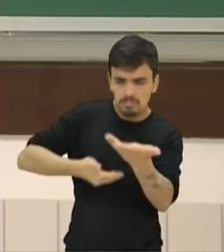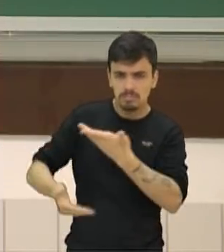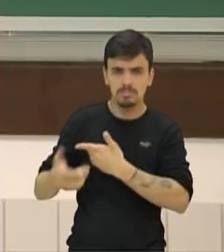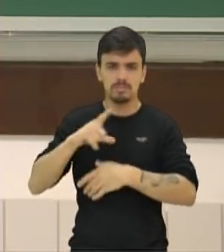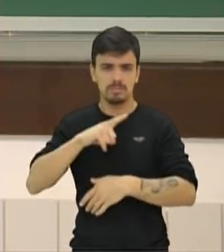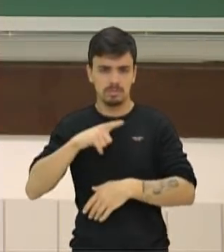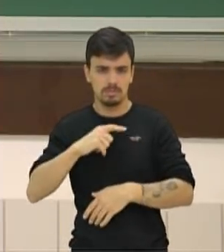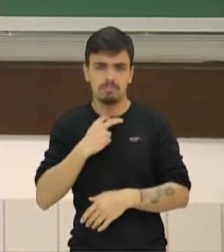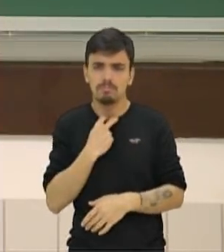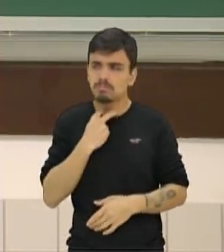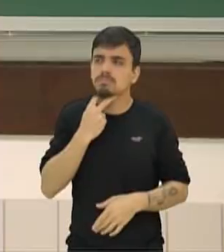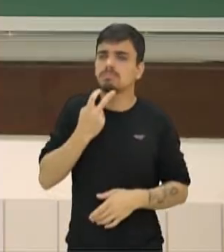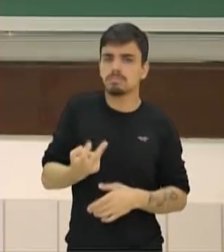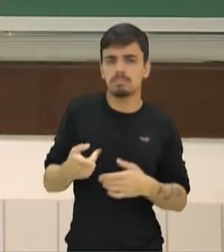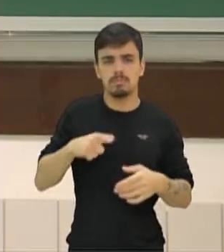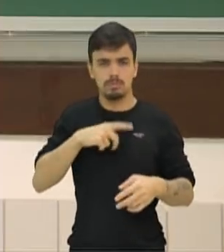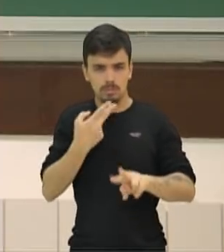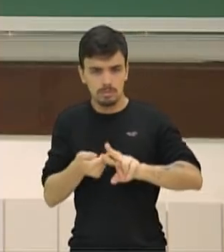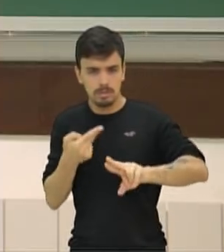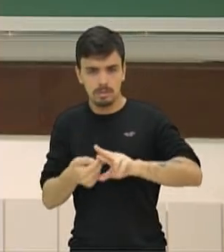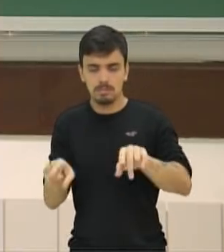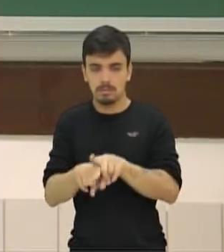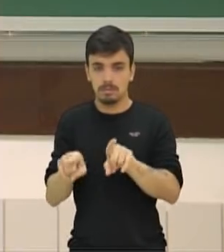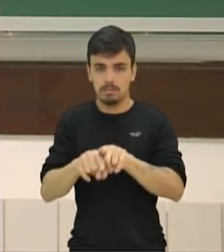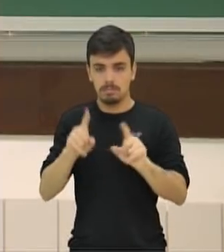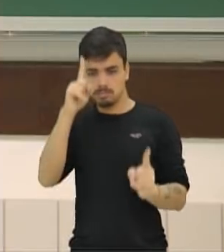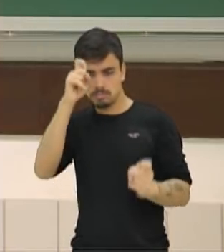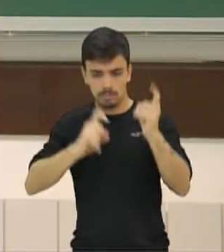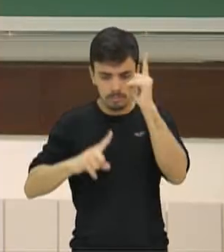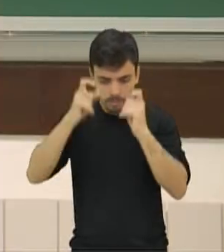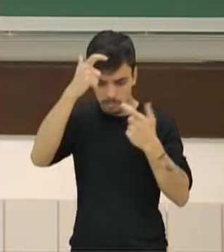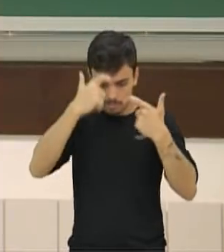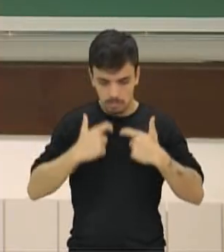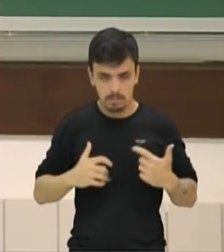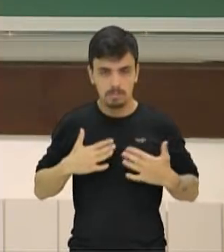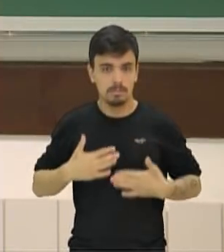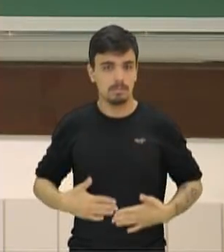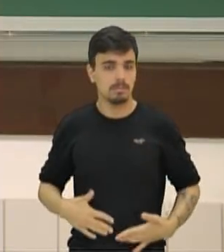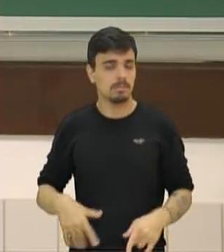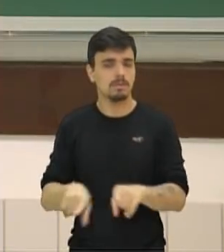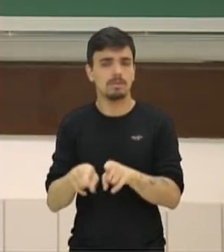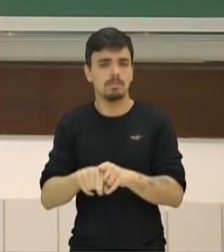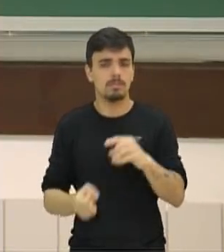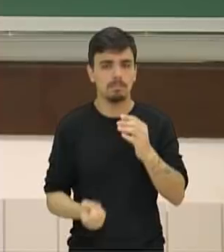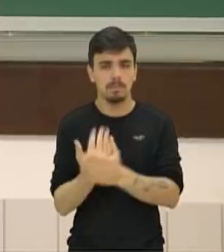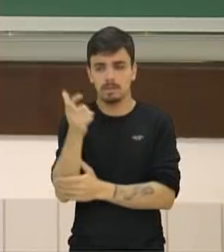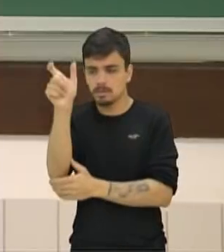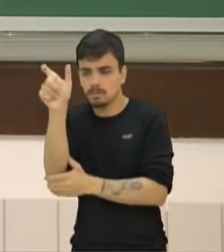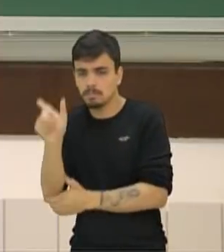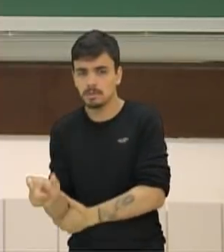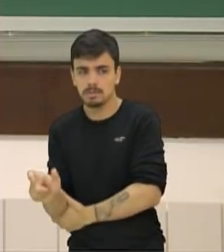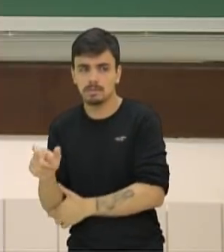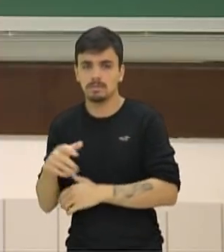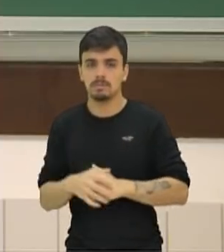a entonação vocal, a interpretação, criar um personagem, né? Se eu...